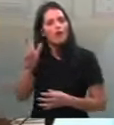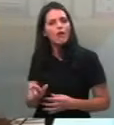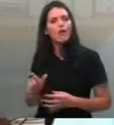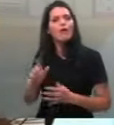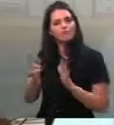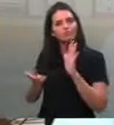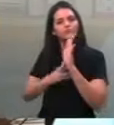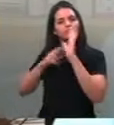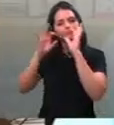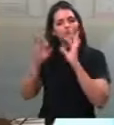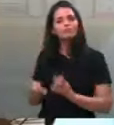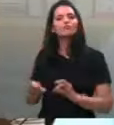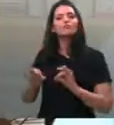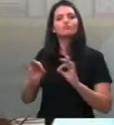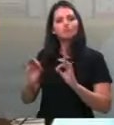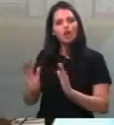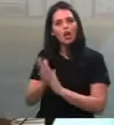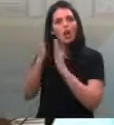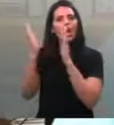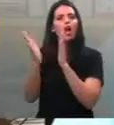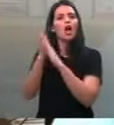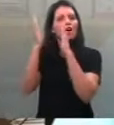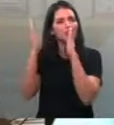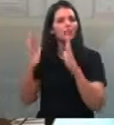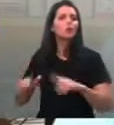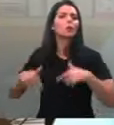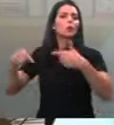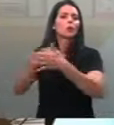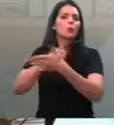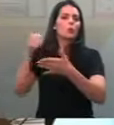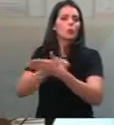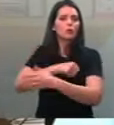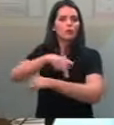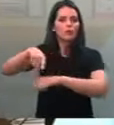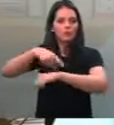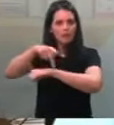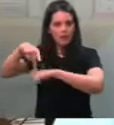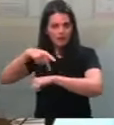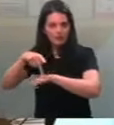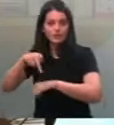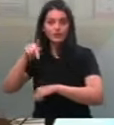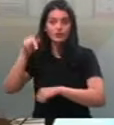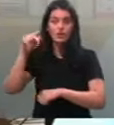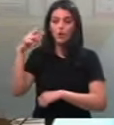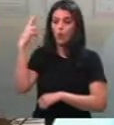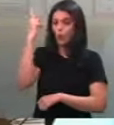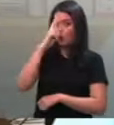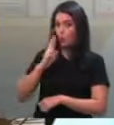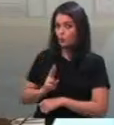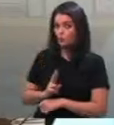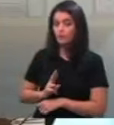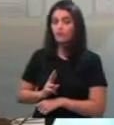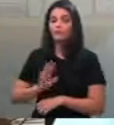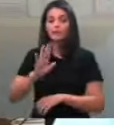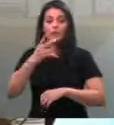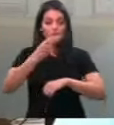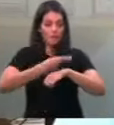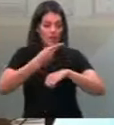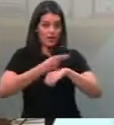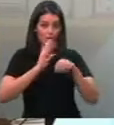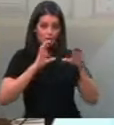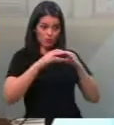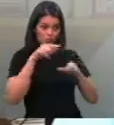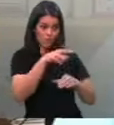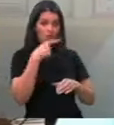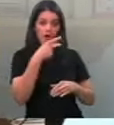pela corajosa luta em seus países, Filipinas e Rússia, respectivamente. O Comitê do Prêmio afirmou que a